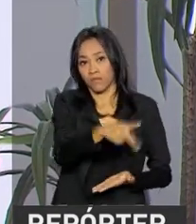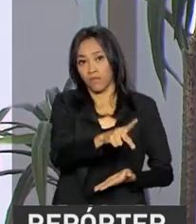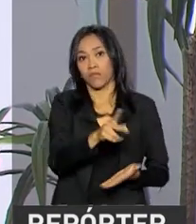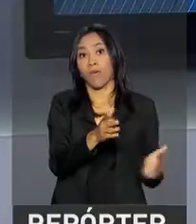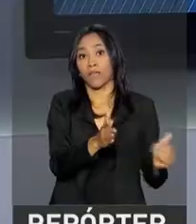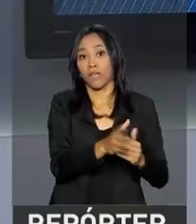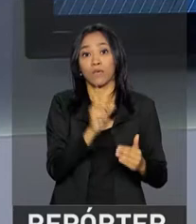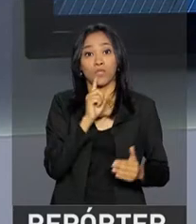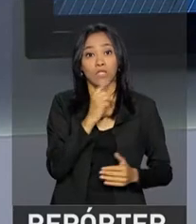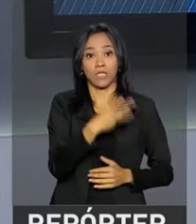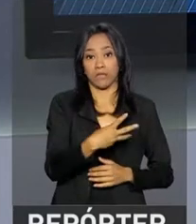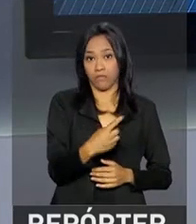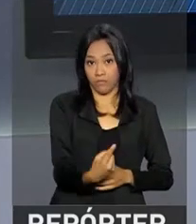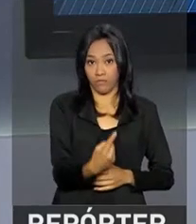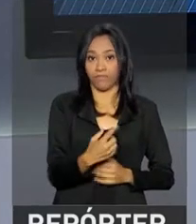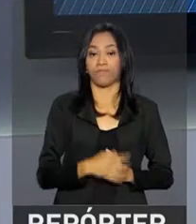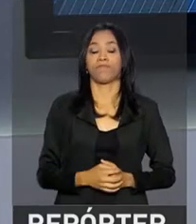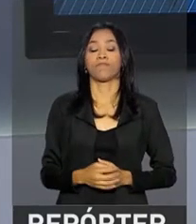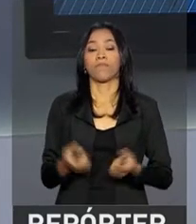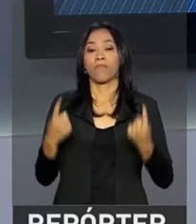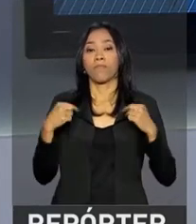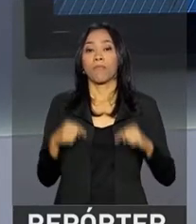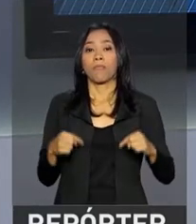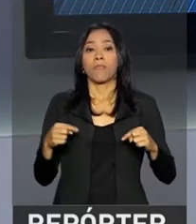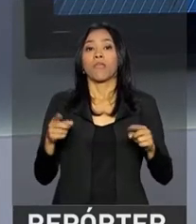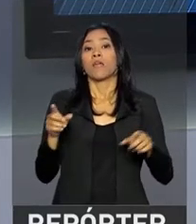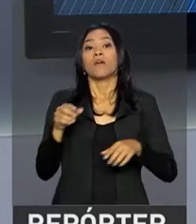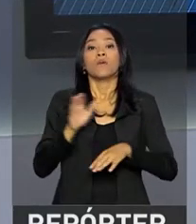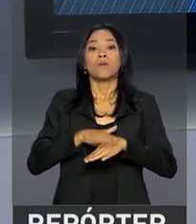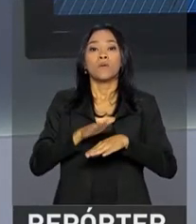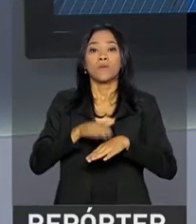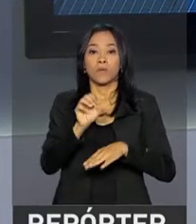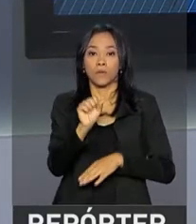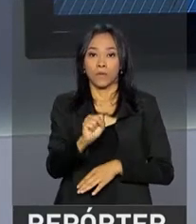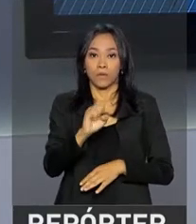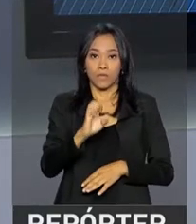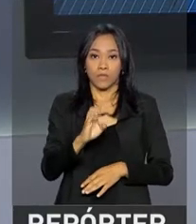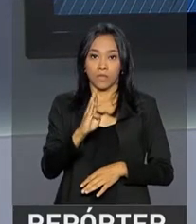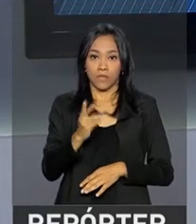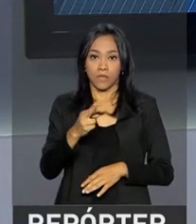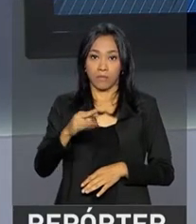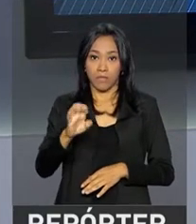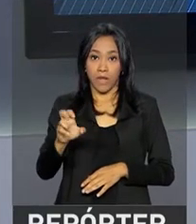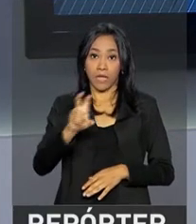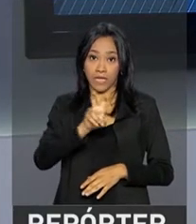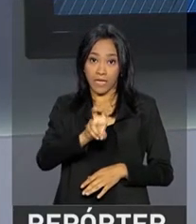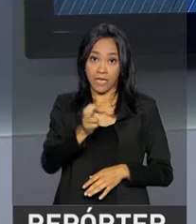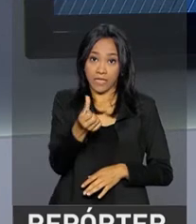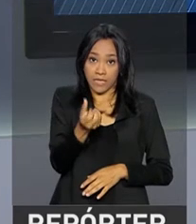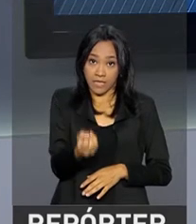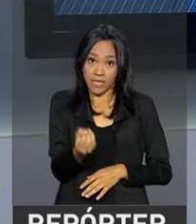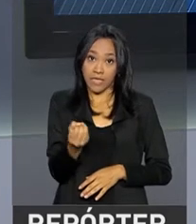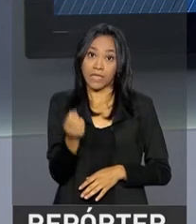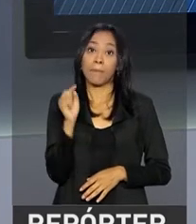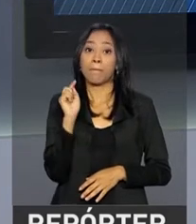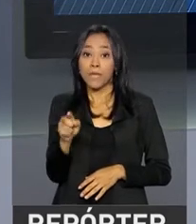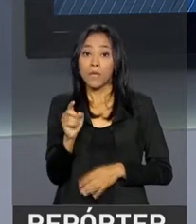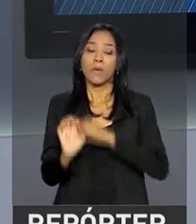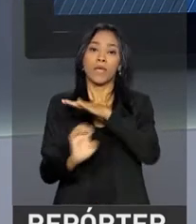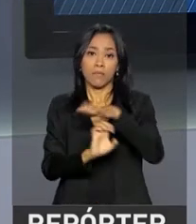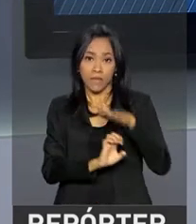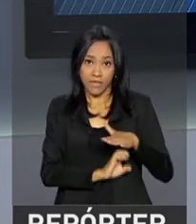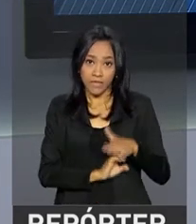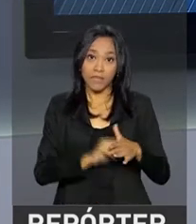31. Segundo o Sebrae, cerca de 560 mil empresas no Brasil estão correndo risco de ficar fora do